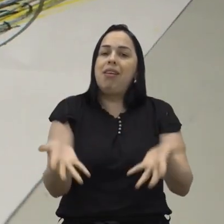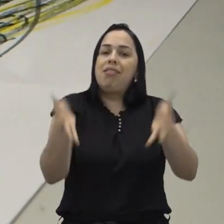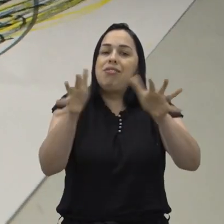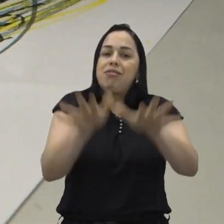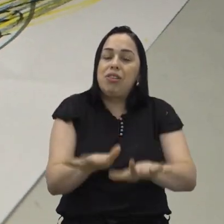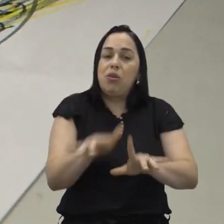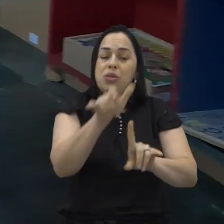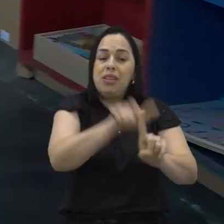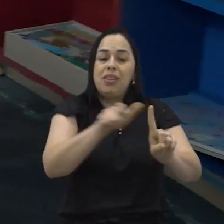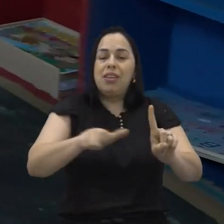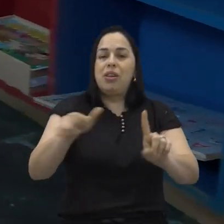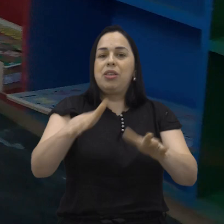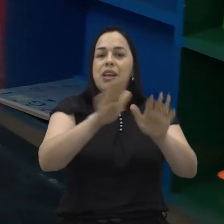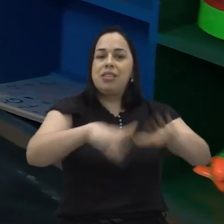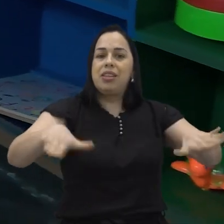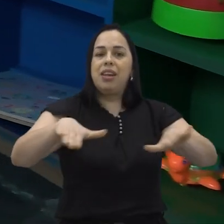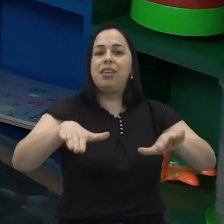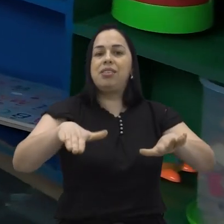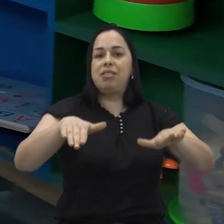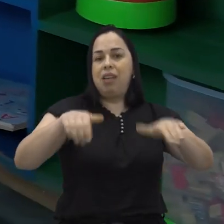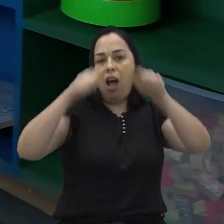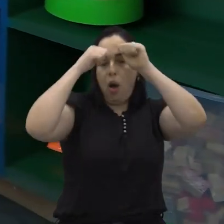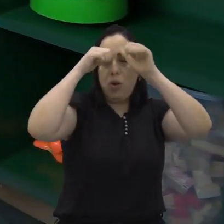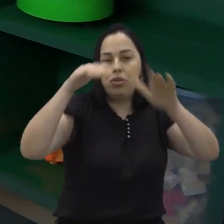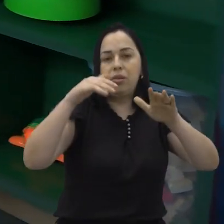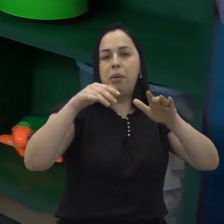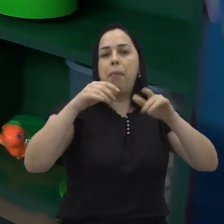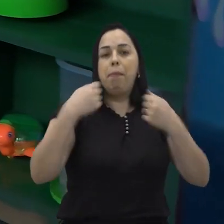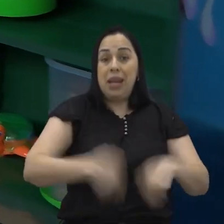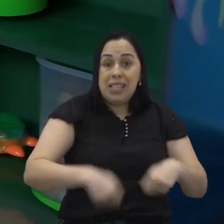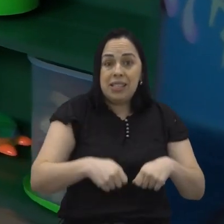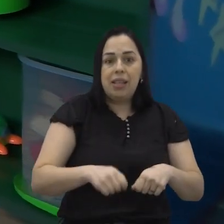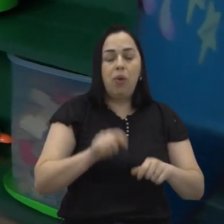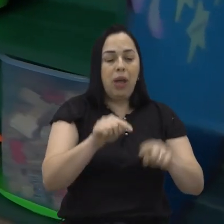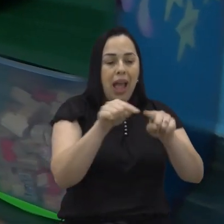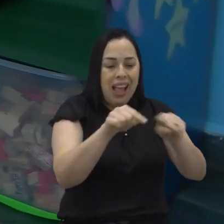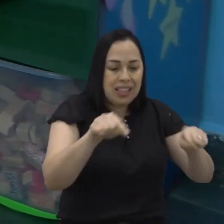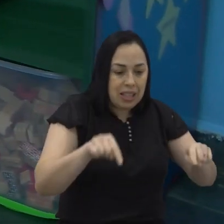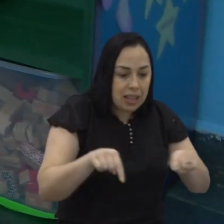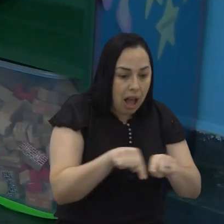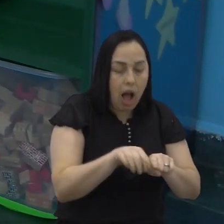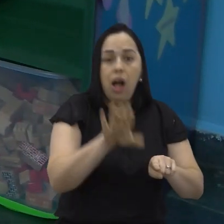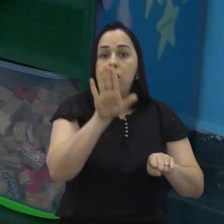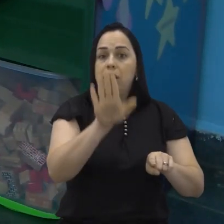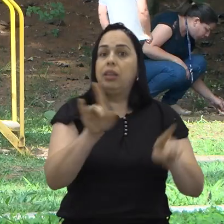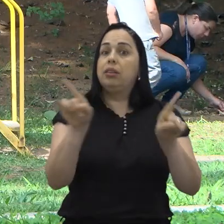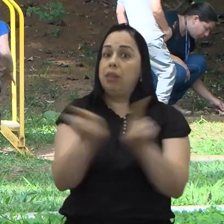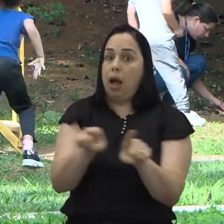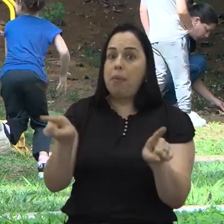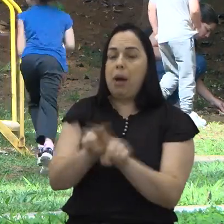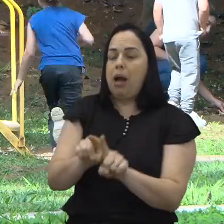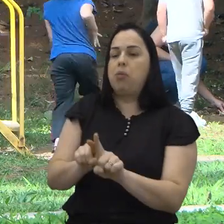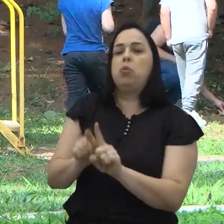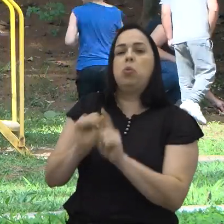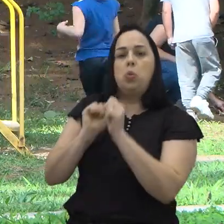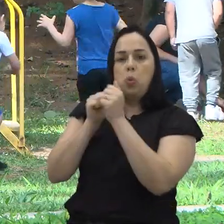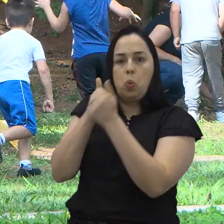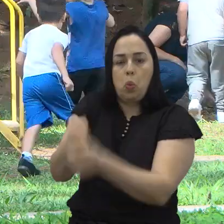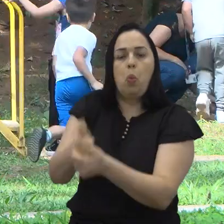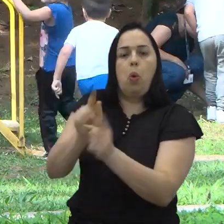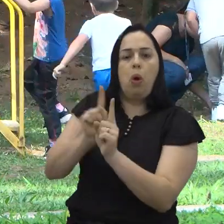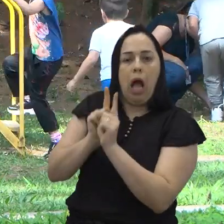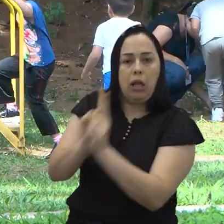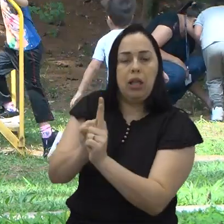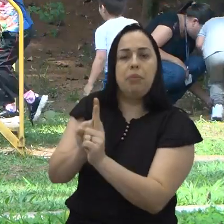números positivos, a inclusão que as crianças autistas precisam vai além do espaço físico. É necessário um